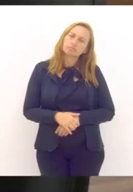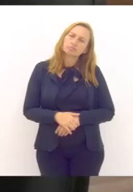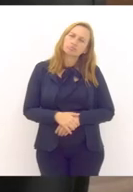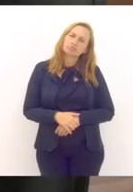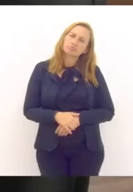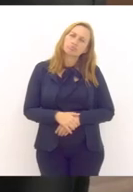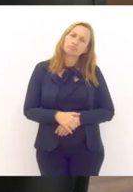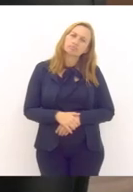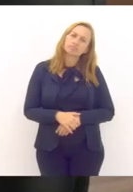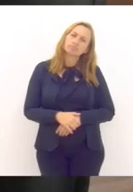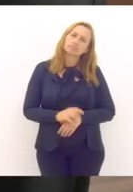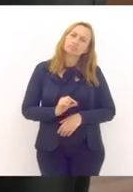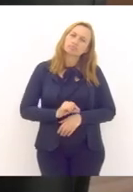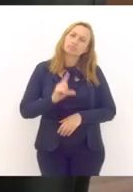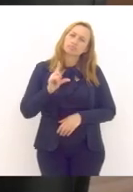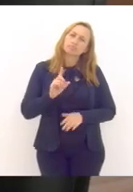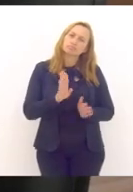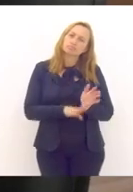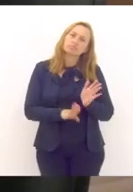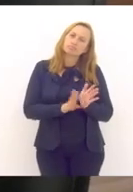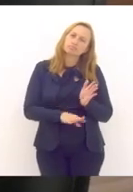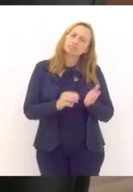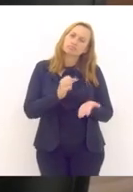um aumento sobre as despesas